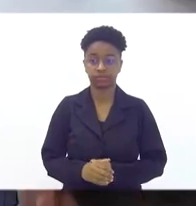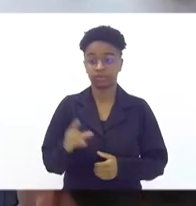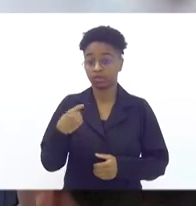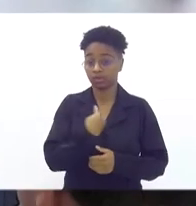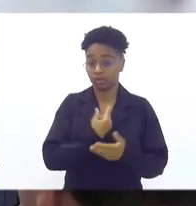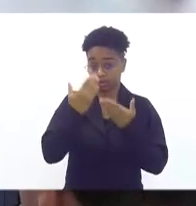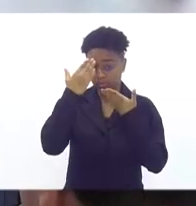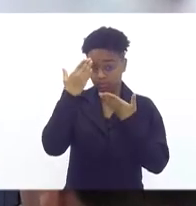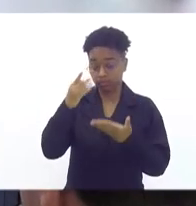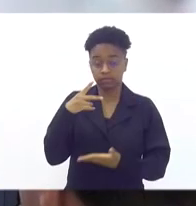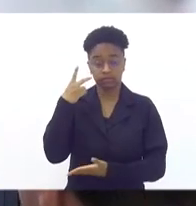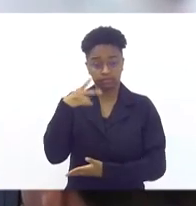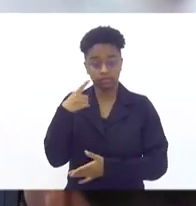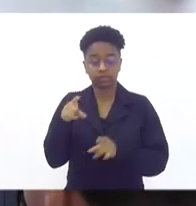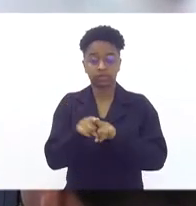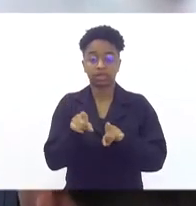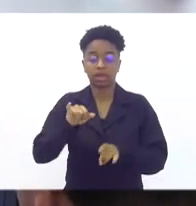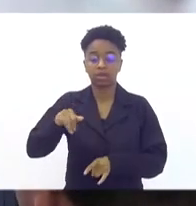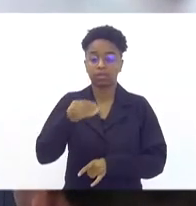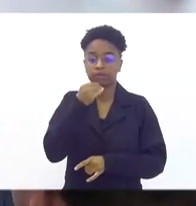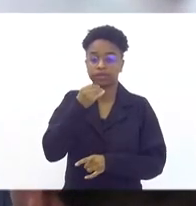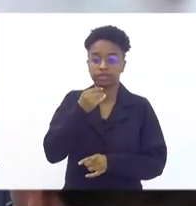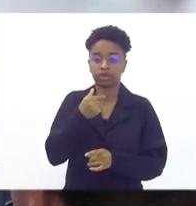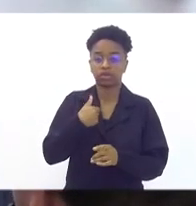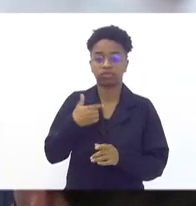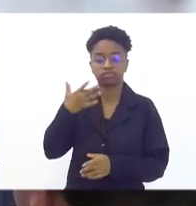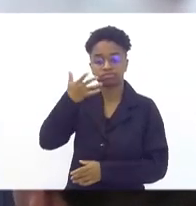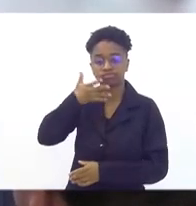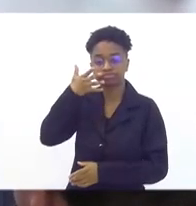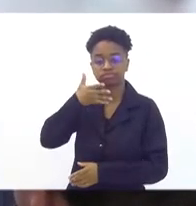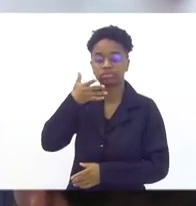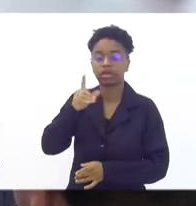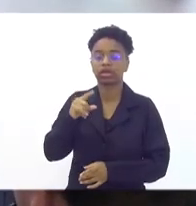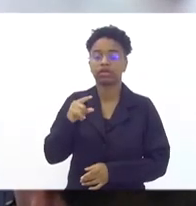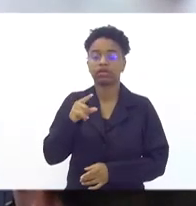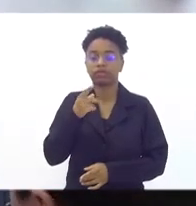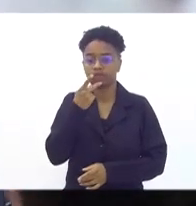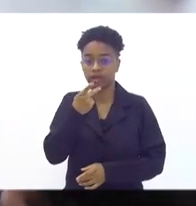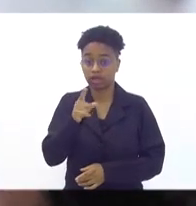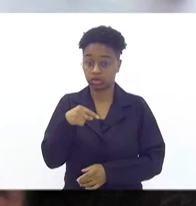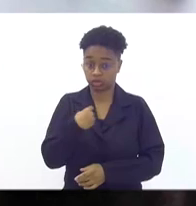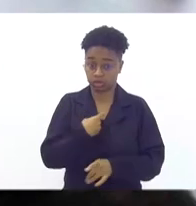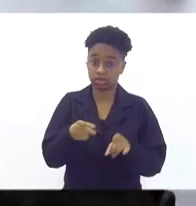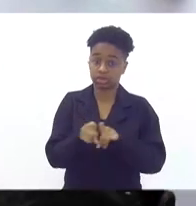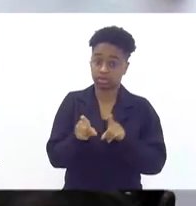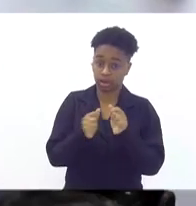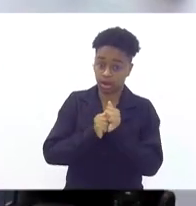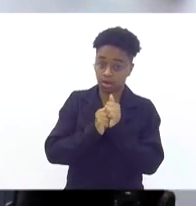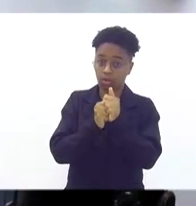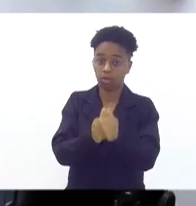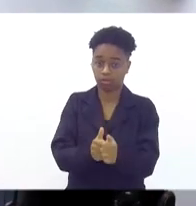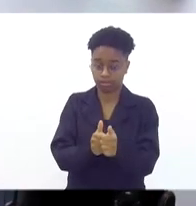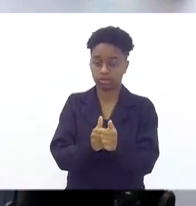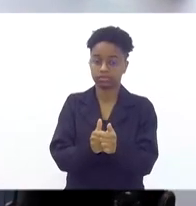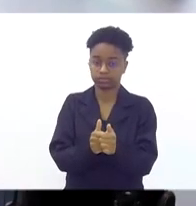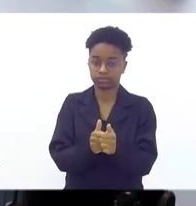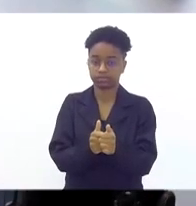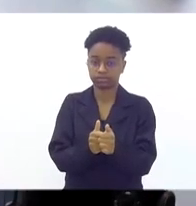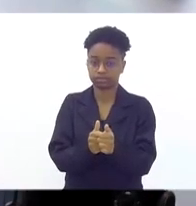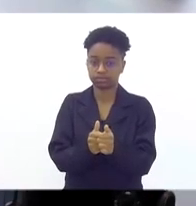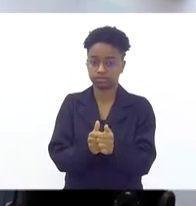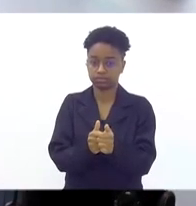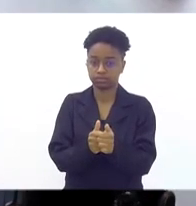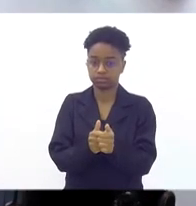e aproveitando para fazer uma parte na sua fala dizer que nós estamos também acompanhando Deputado Dionísio Lins é